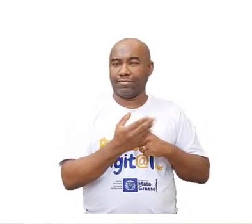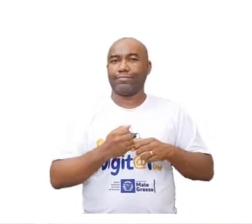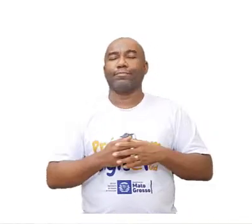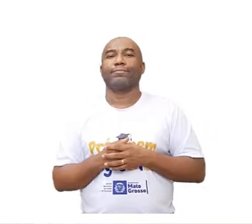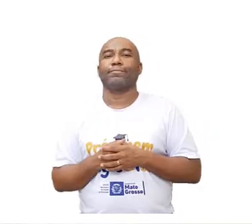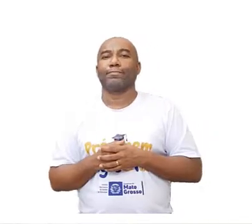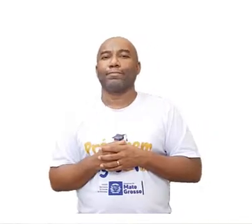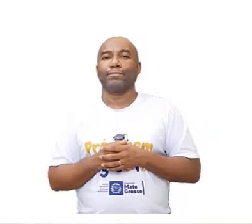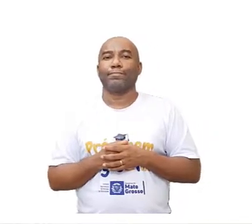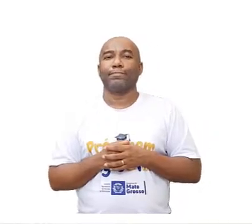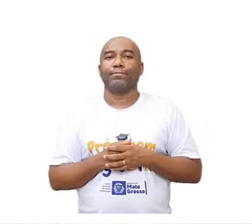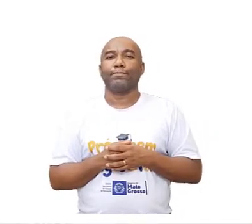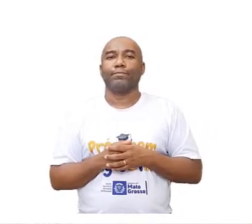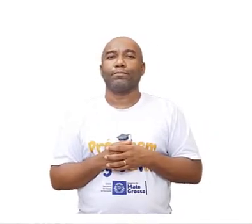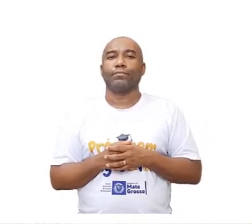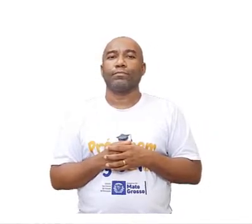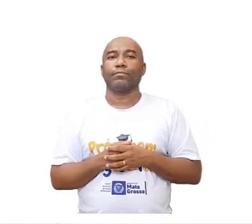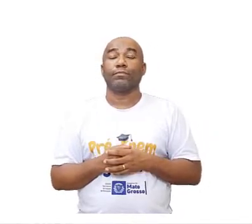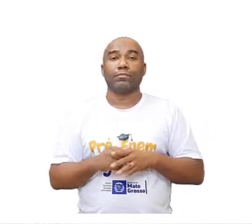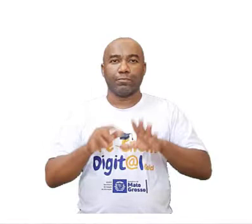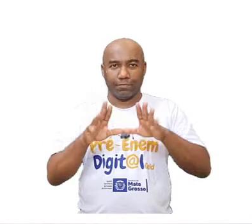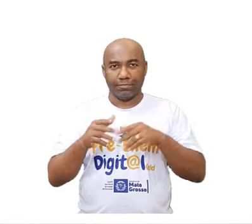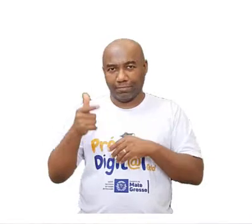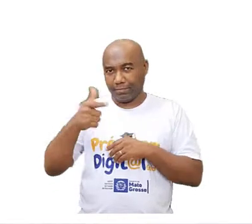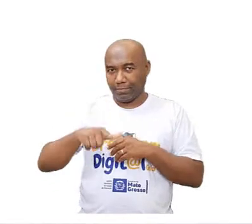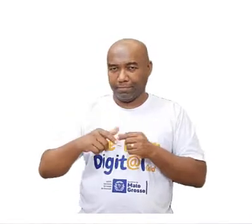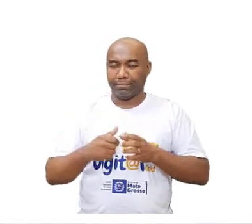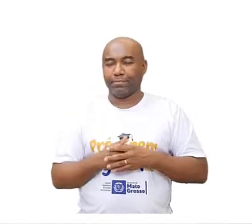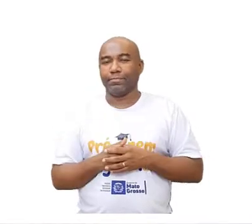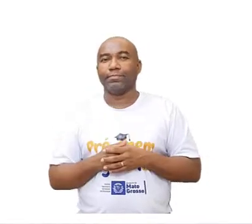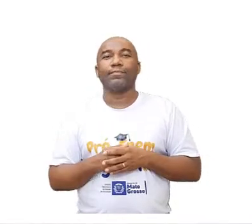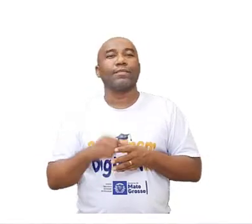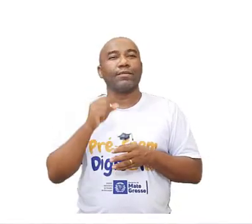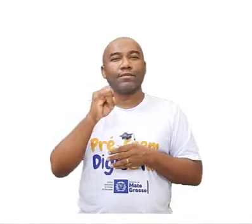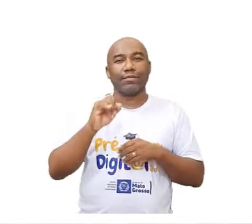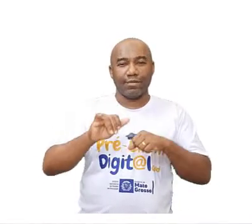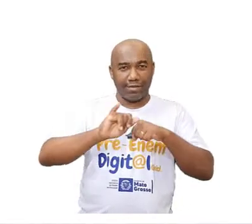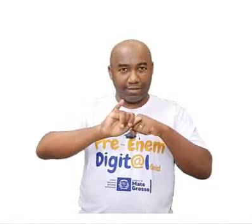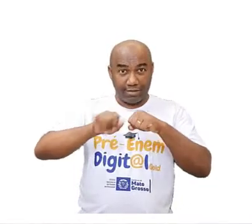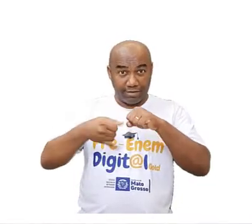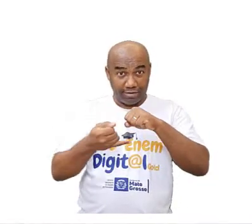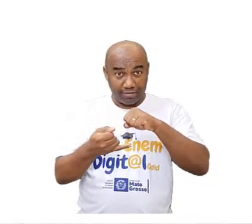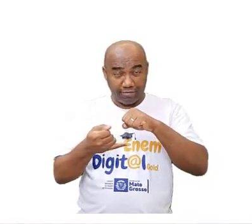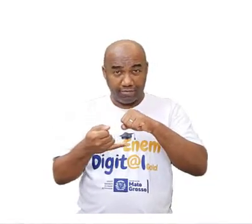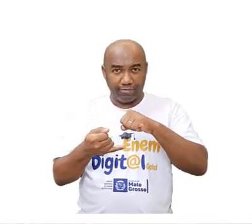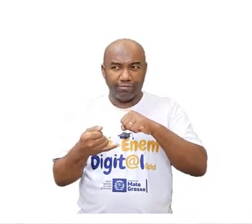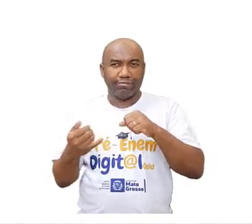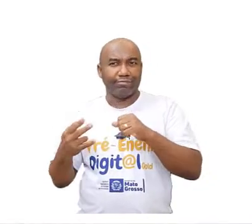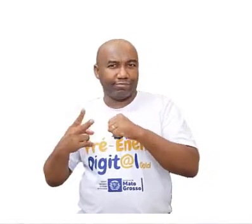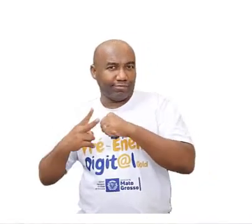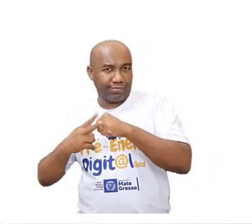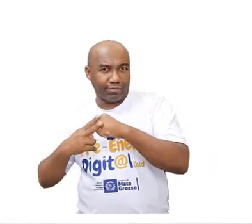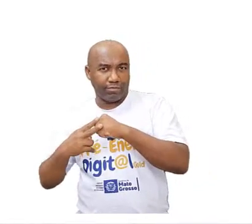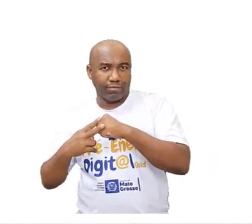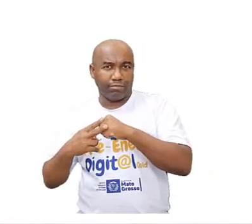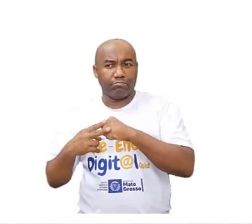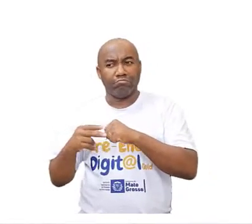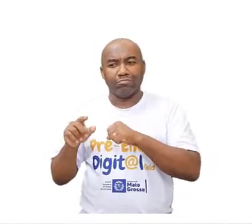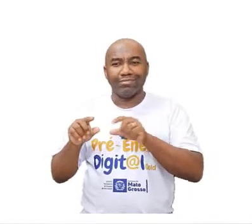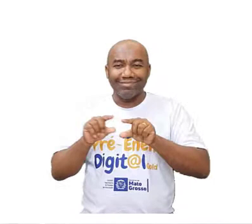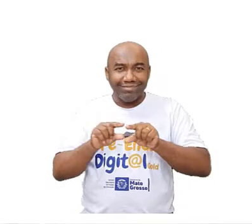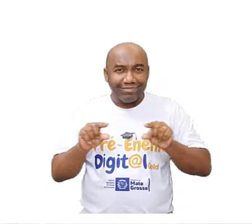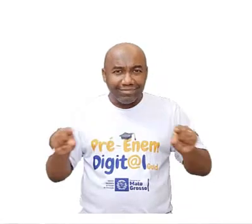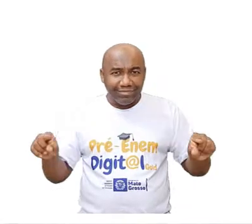próximo. Quando eu tenho adjetivo antes do verbo, não